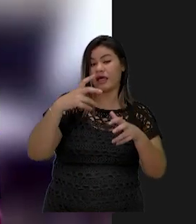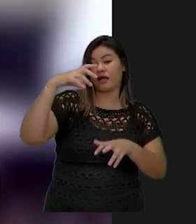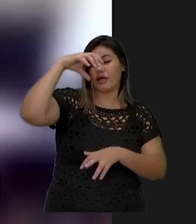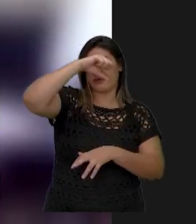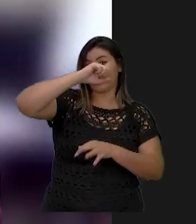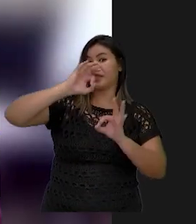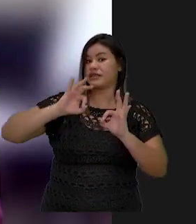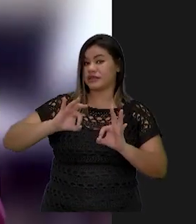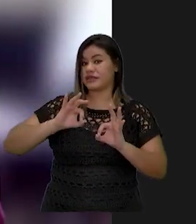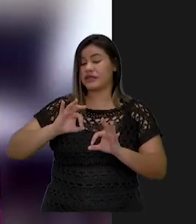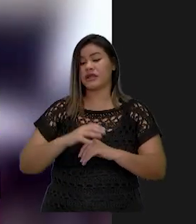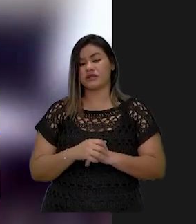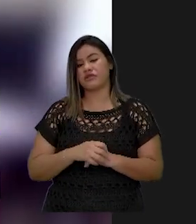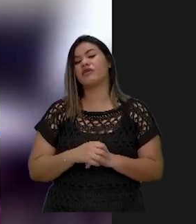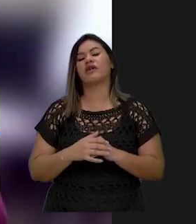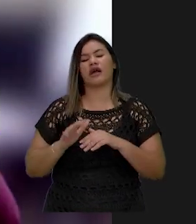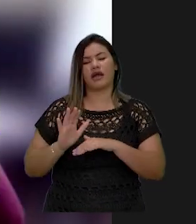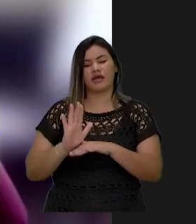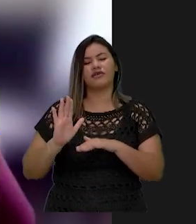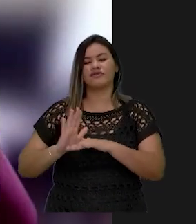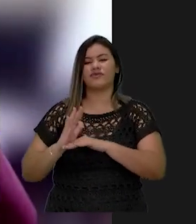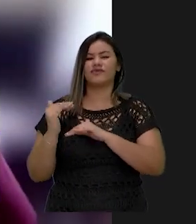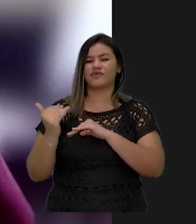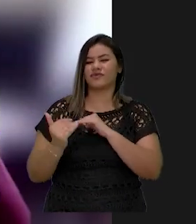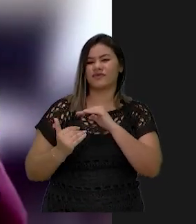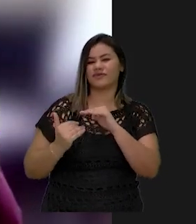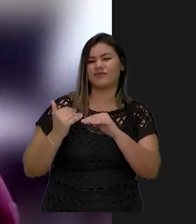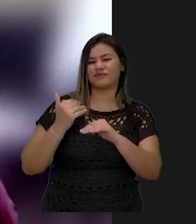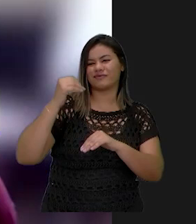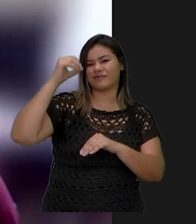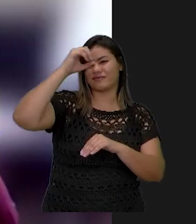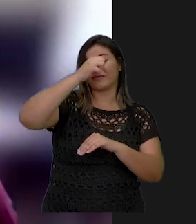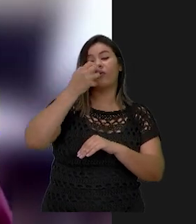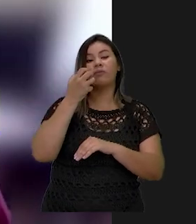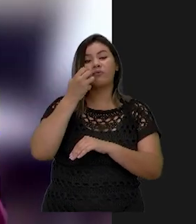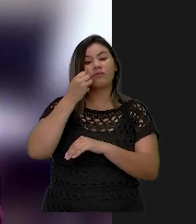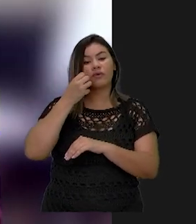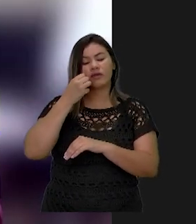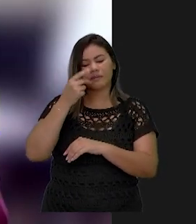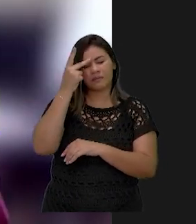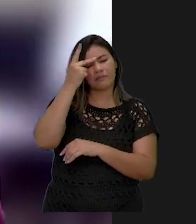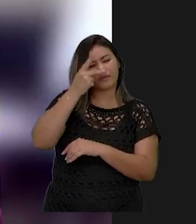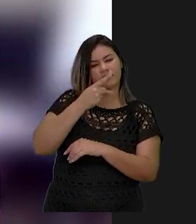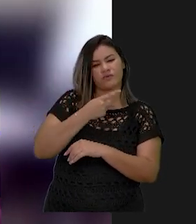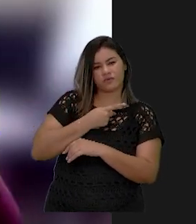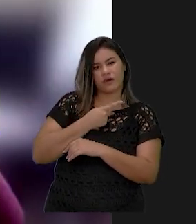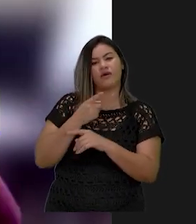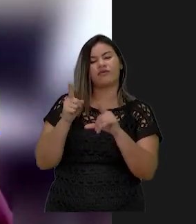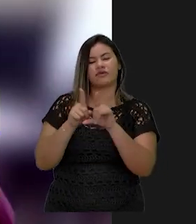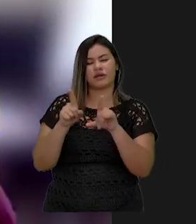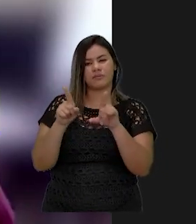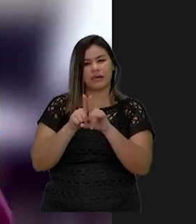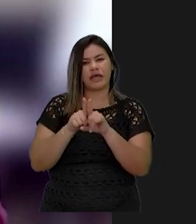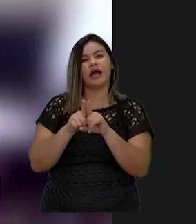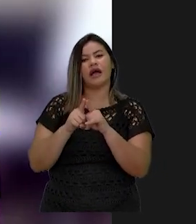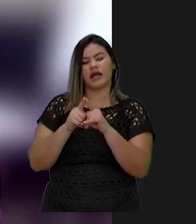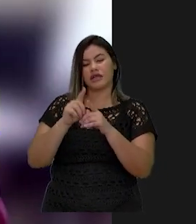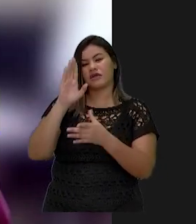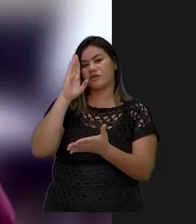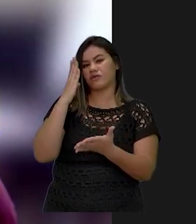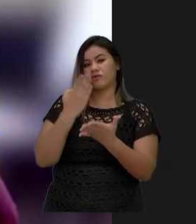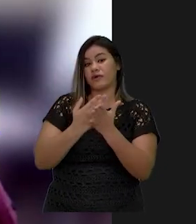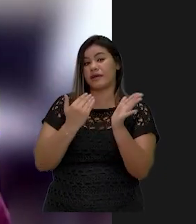pela complexidade da matemática que está ali, ele está no bom lugar, né? Precisa ter um conhecimento, uma certa